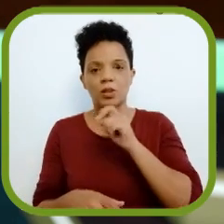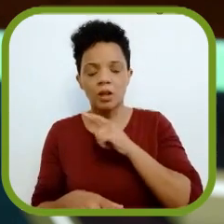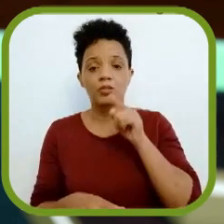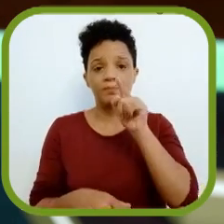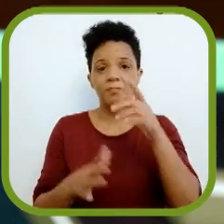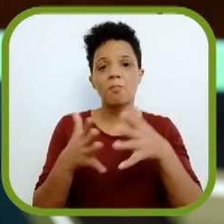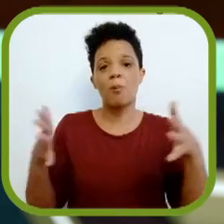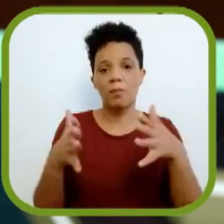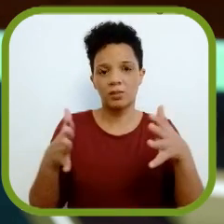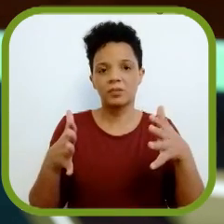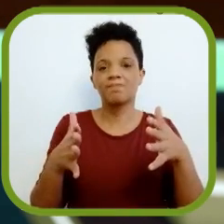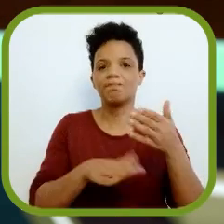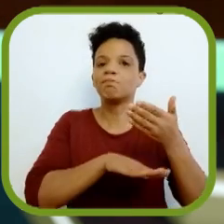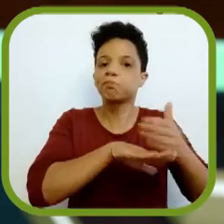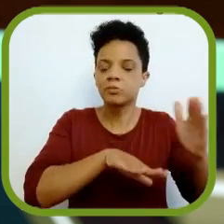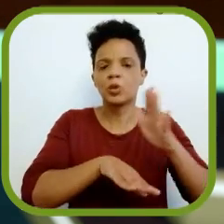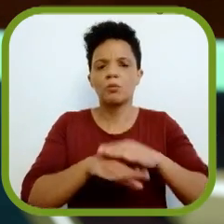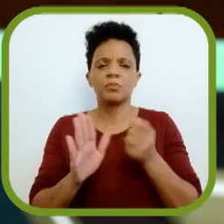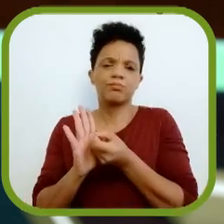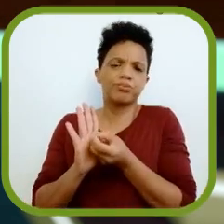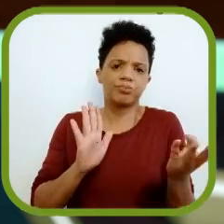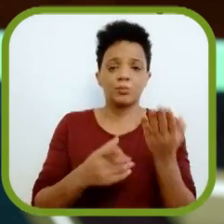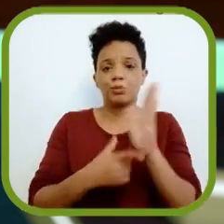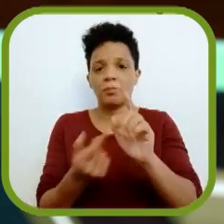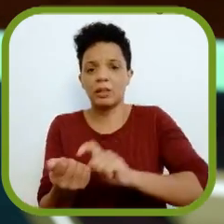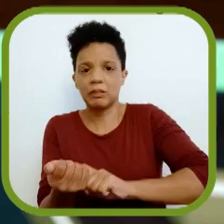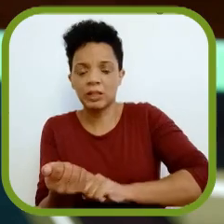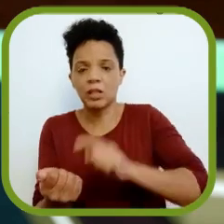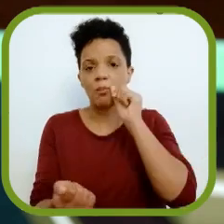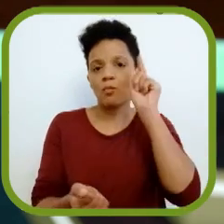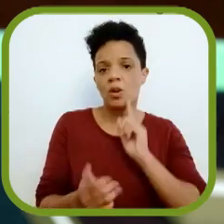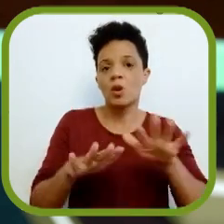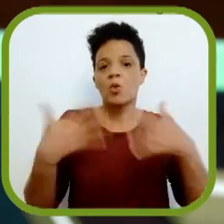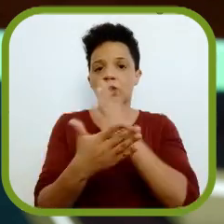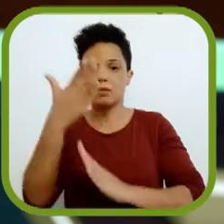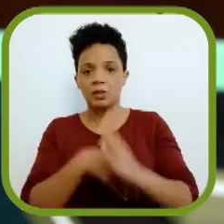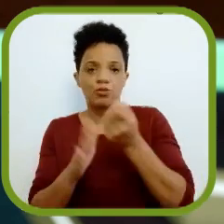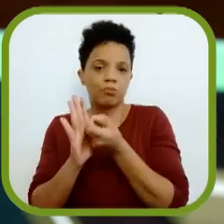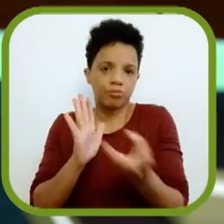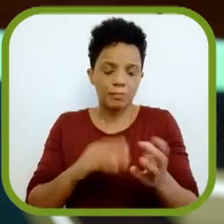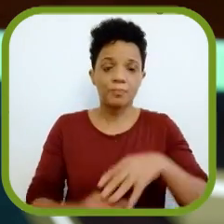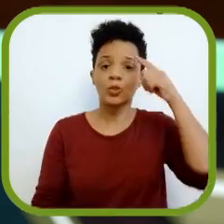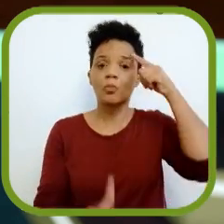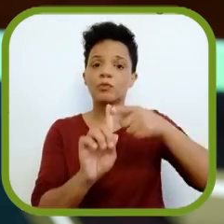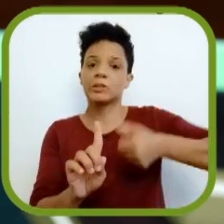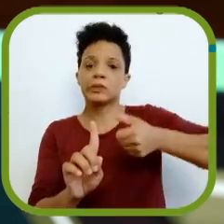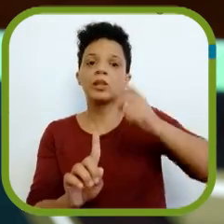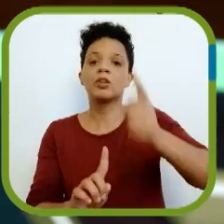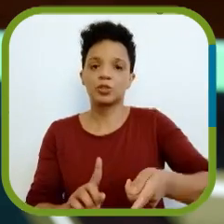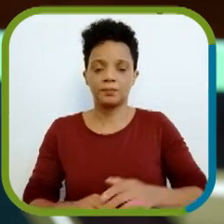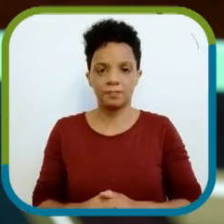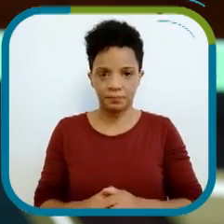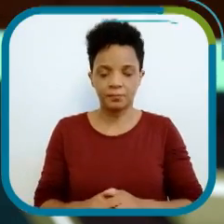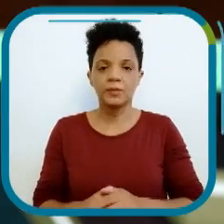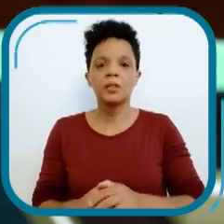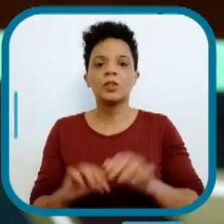a oportunidades nas quais são desfavorecidos por uma série de fatores, como a etnia, o género ou deficiências. O objetivo